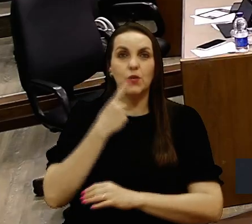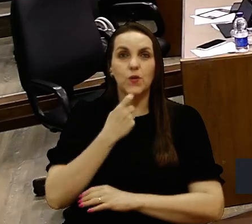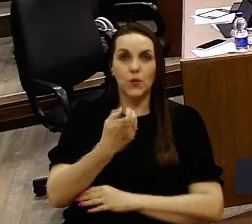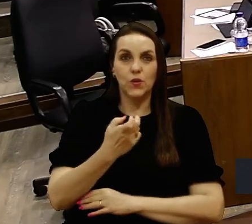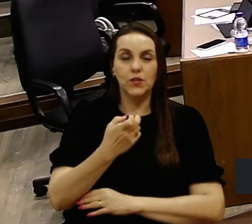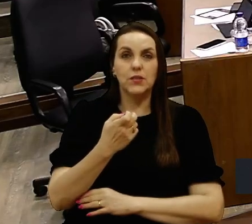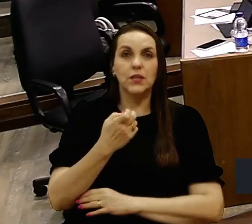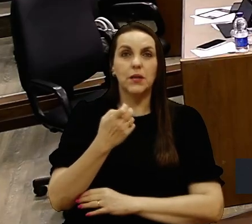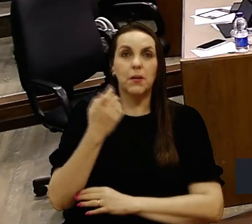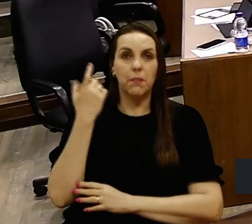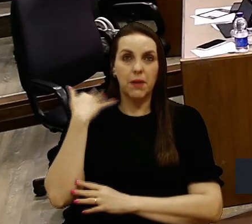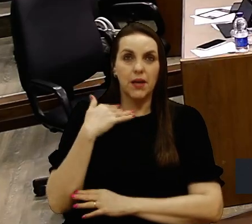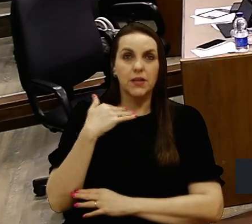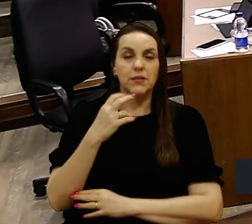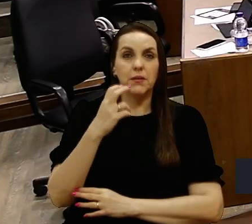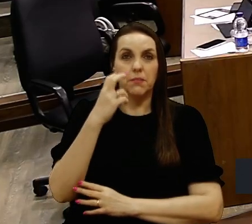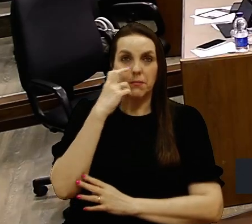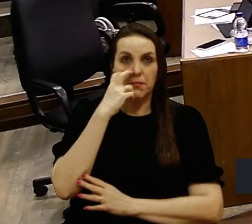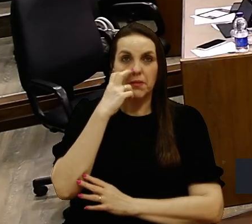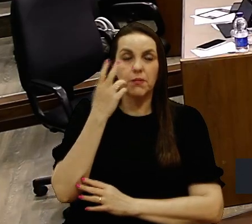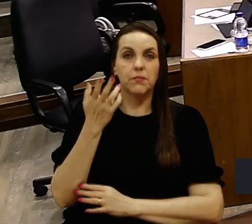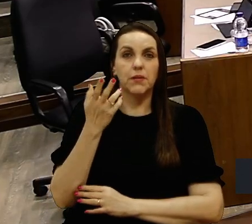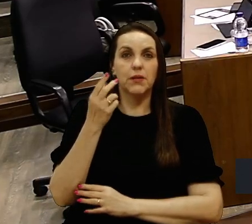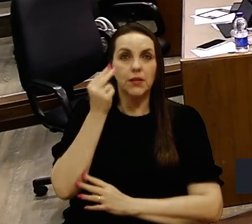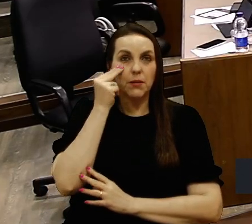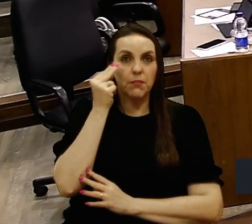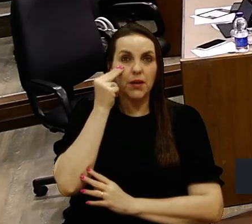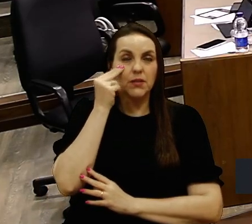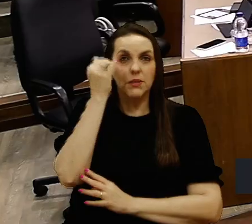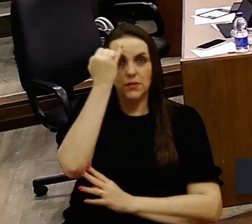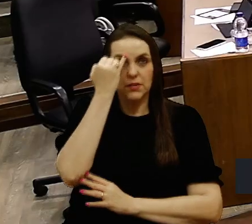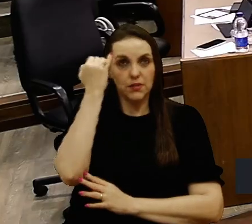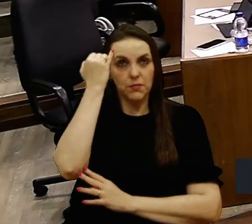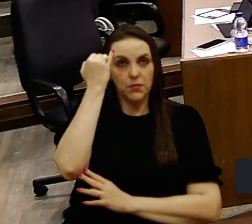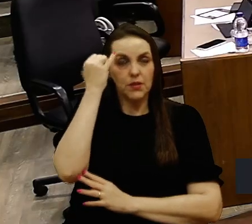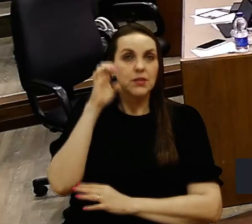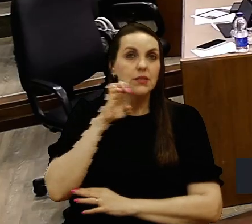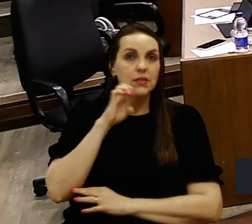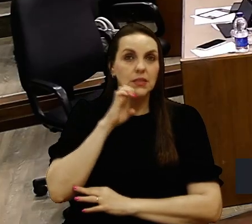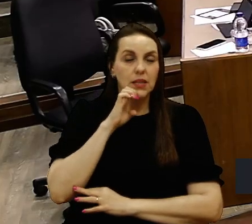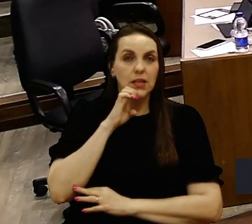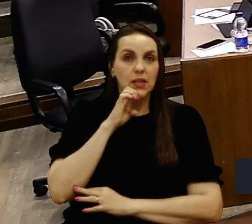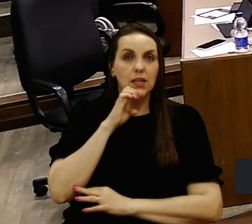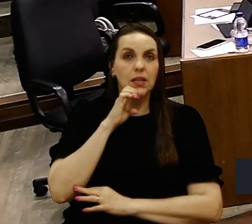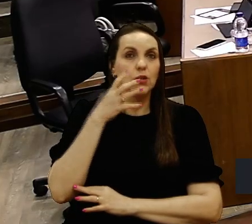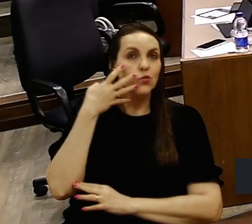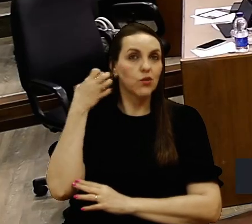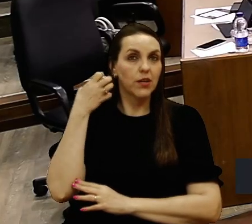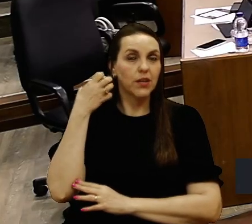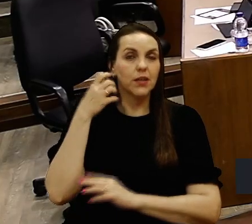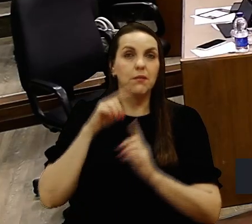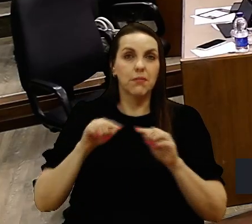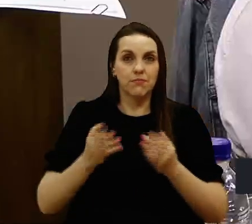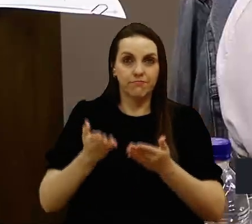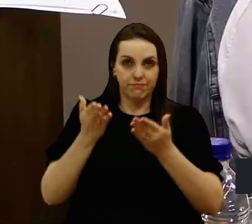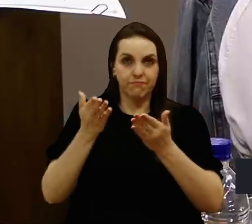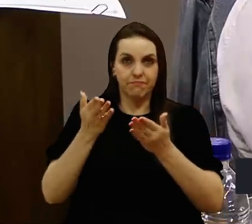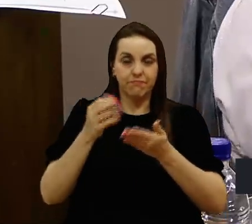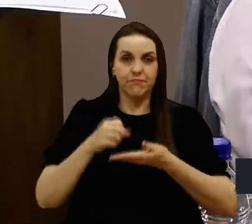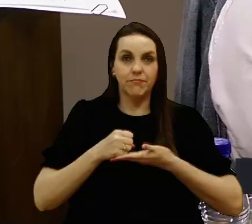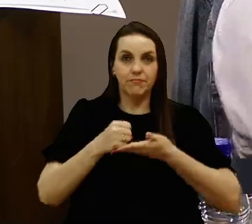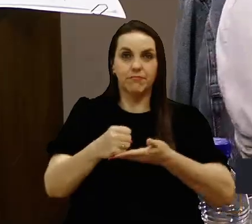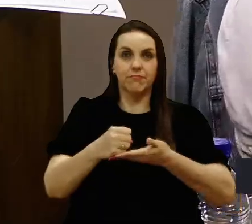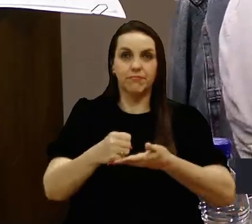Andressa Marques, Andressa Malman, o Cláudio Libardi, o Zé D'Ambrós, a Estela Balardim e José de Abreu. Mas a senhora que toma a frente